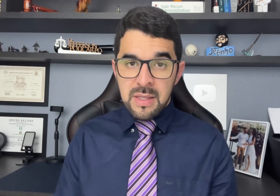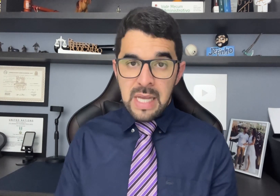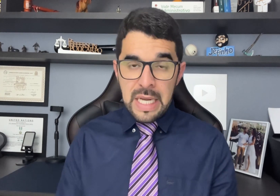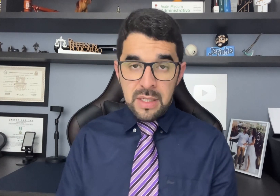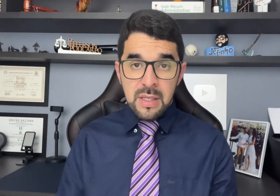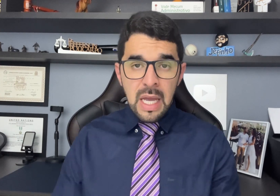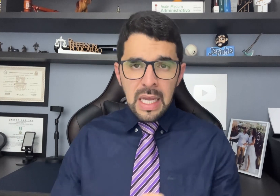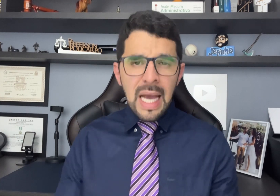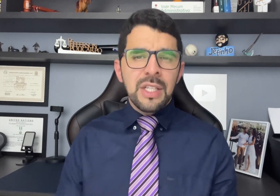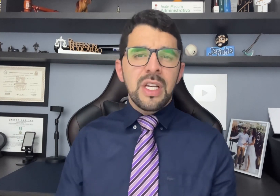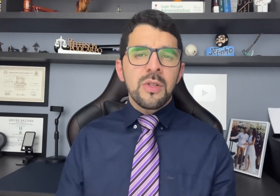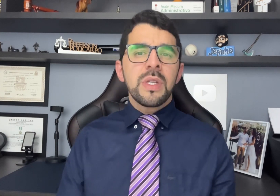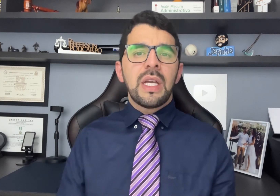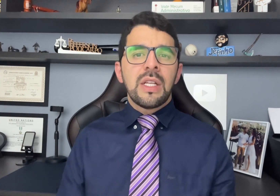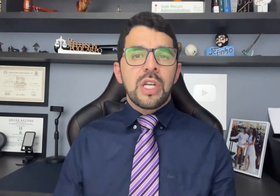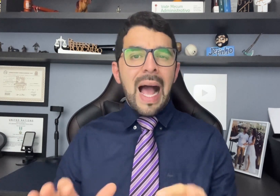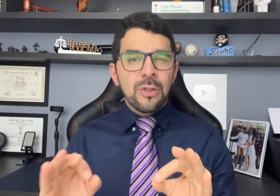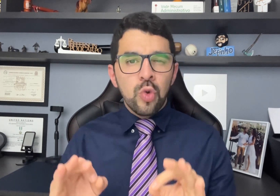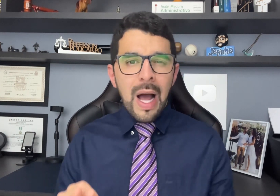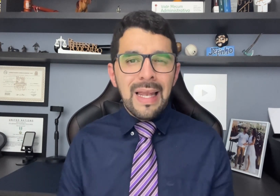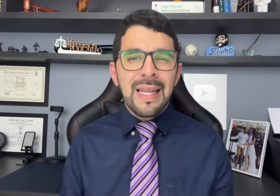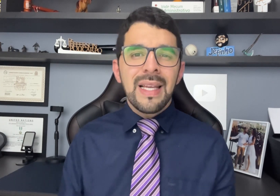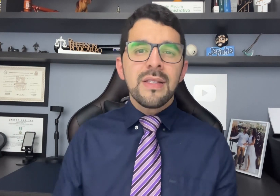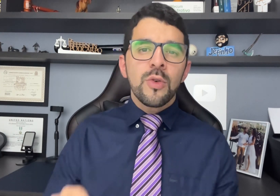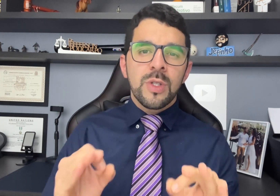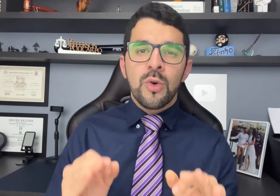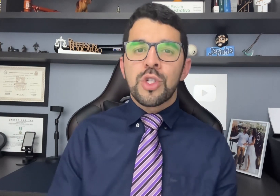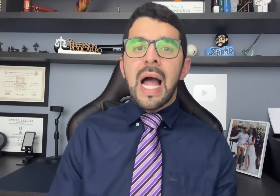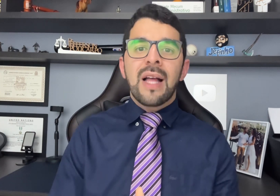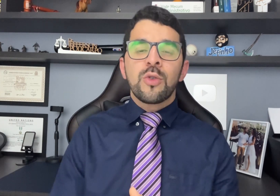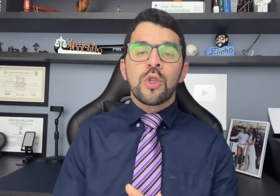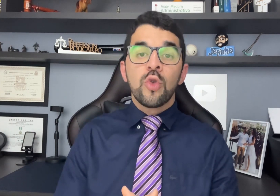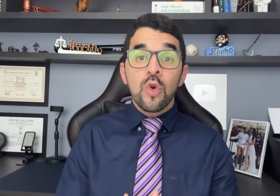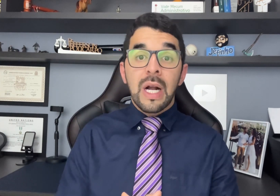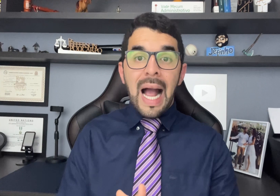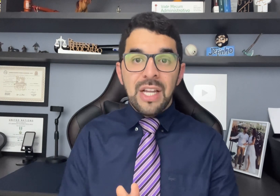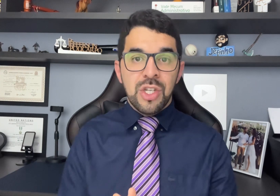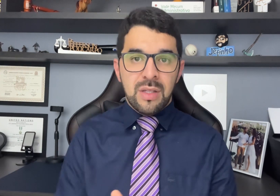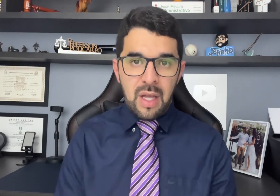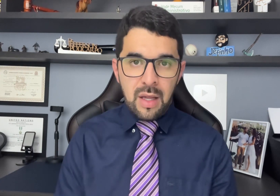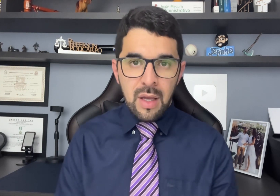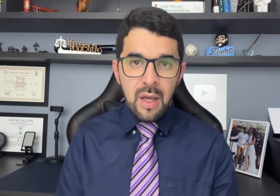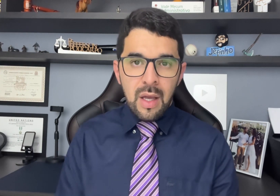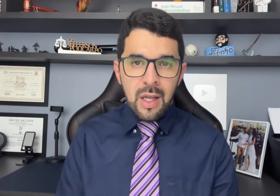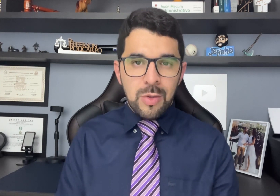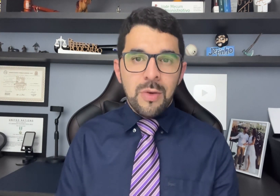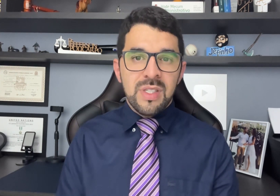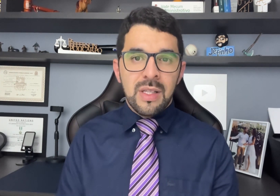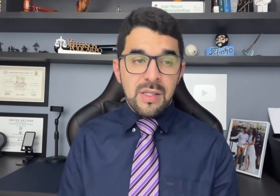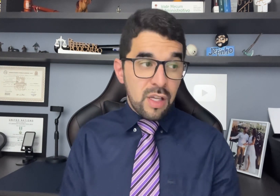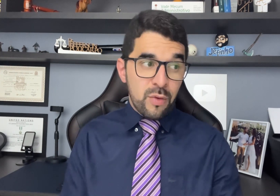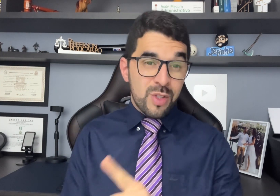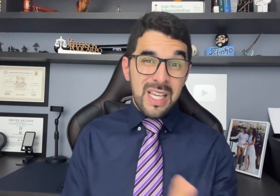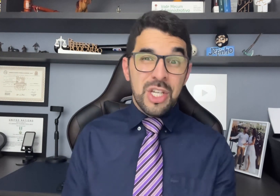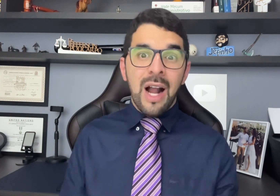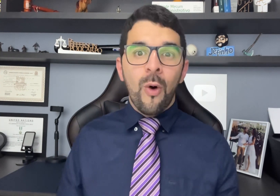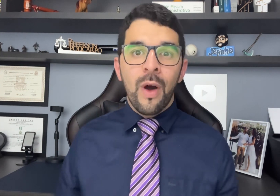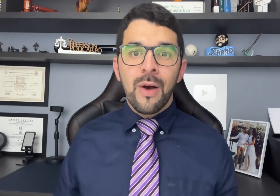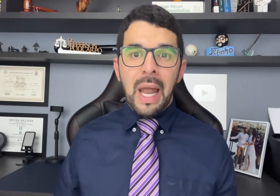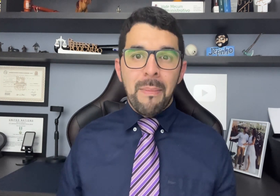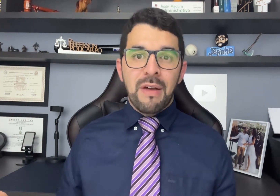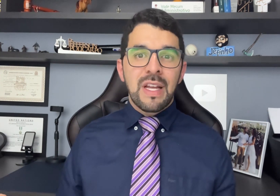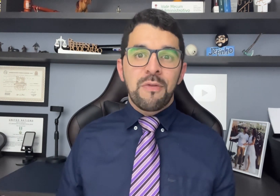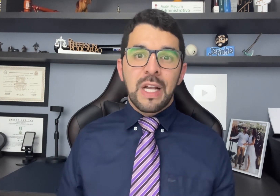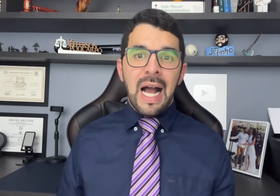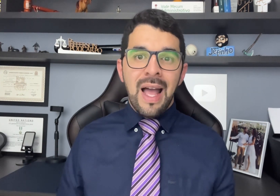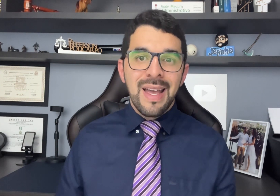essas mensagens. E ele diz o seguinte: atualize os seus dados no Caixa Tem. Eu tenho certeza que você já correu